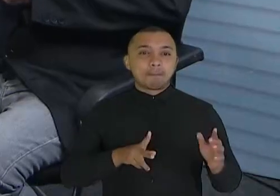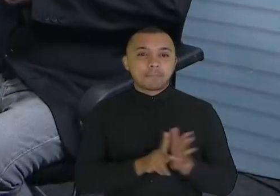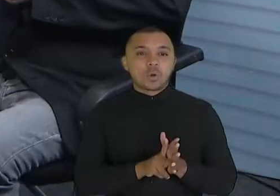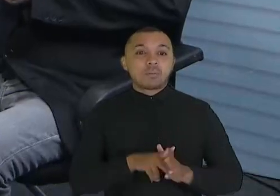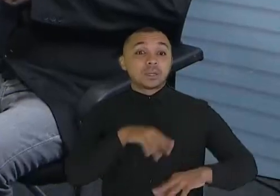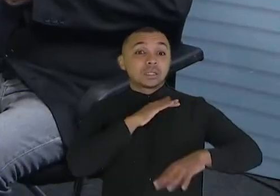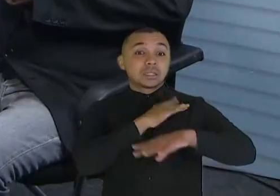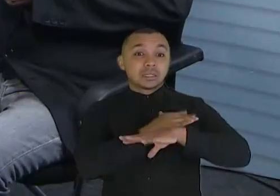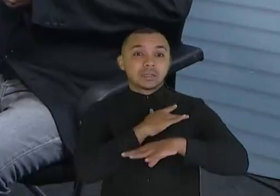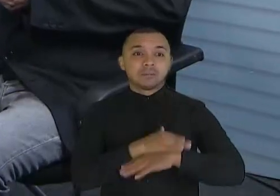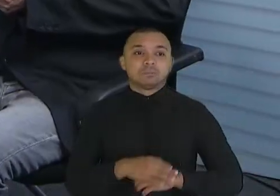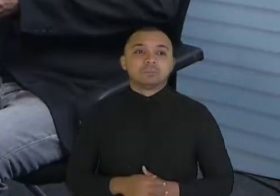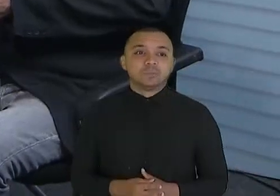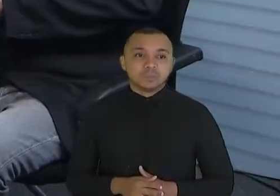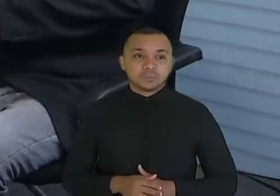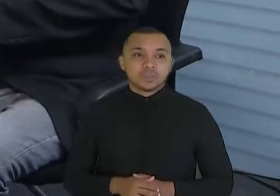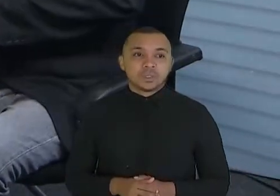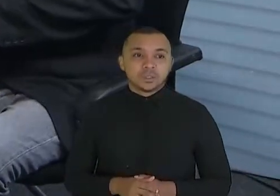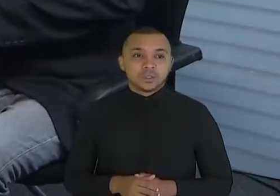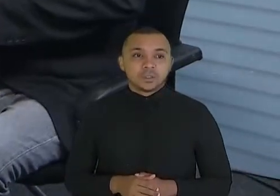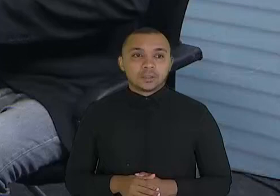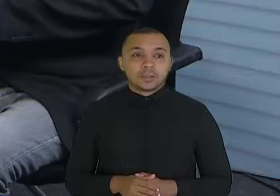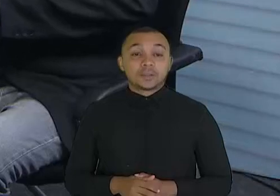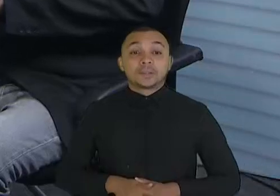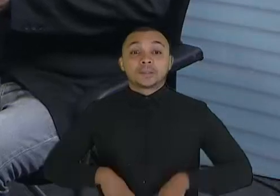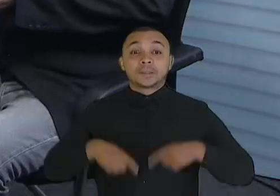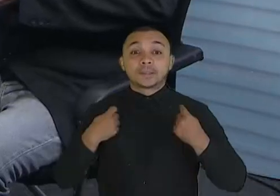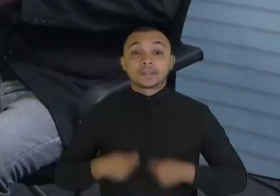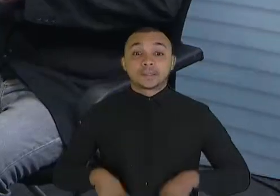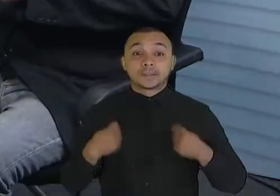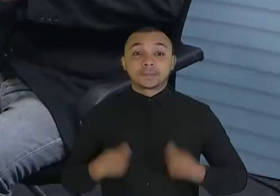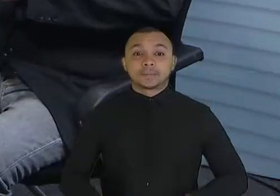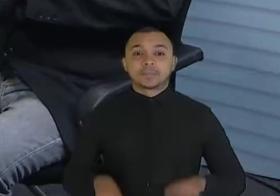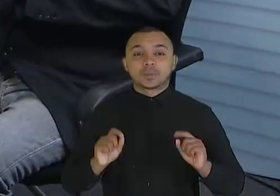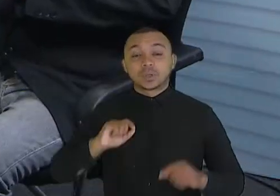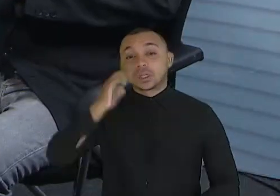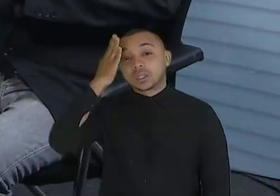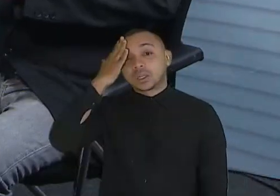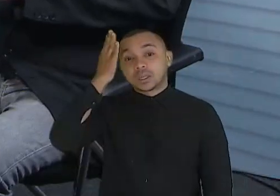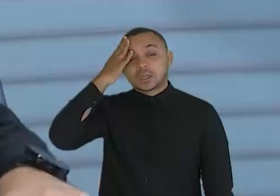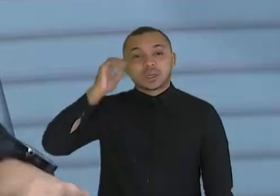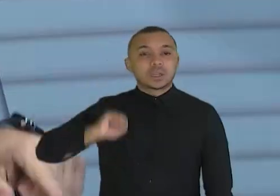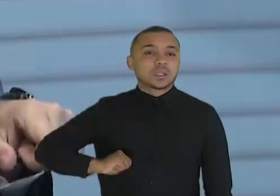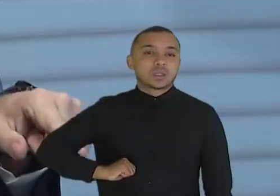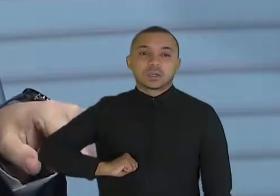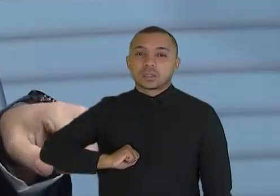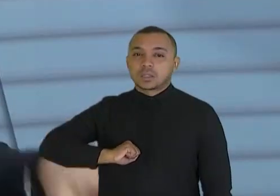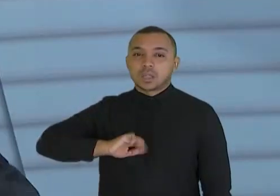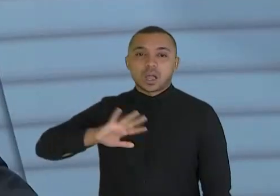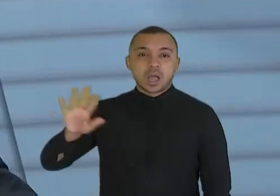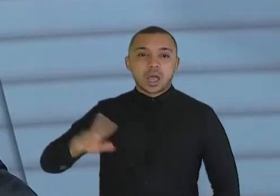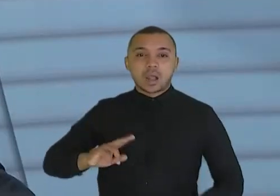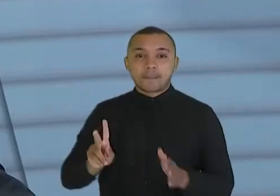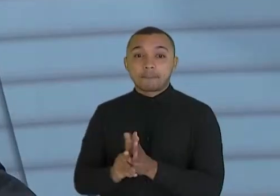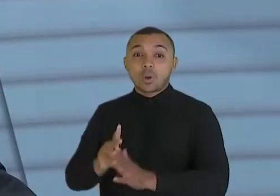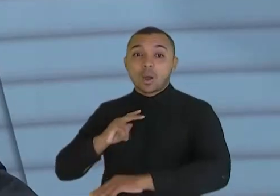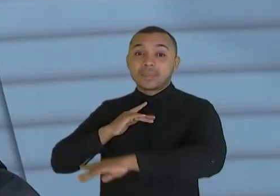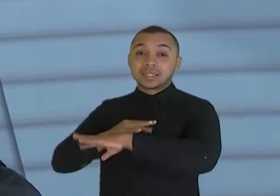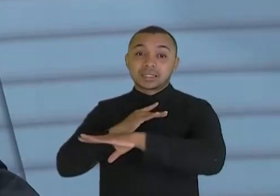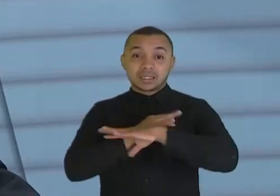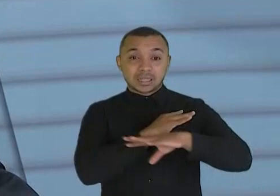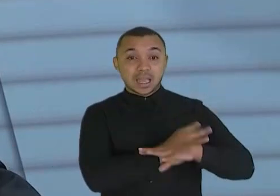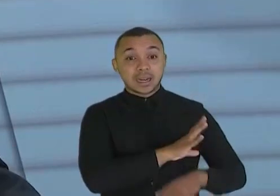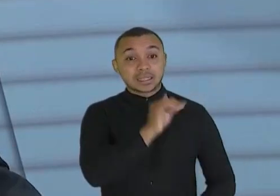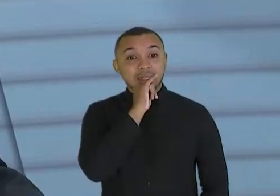contexto da Caatinga. Ou seja, há necessidade também de você entender a formação das cidades. No caso aqui é da Caatinga.